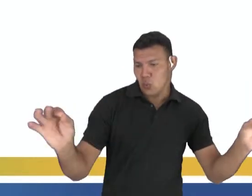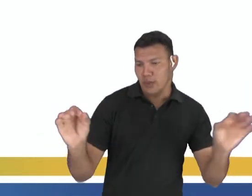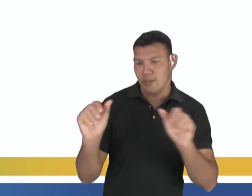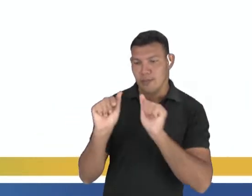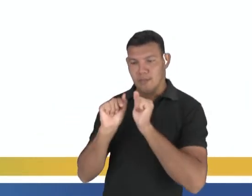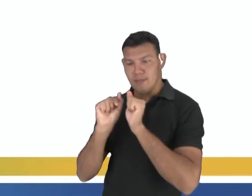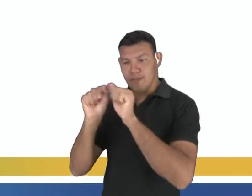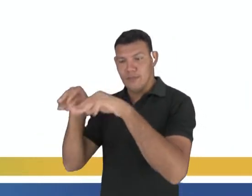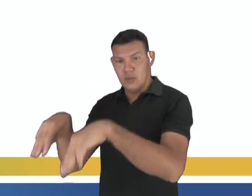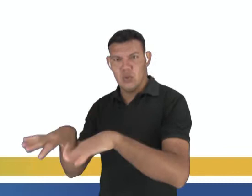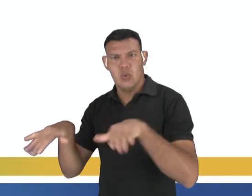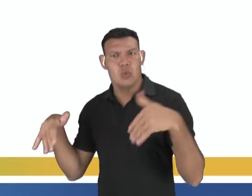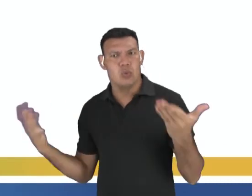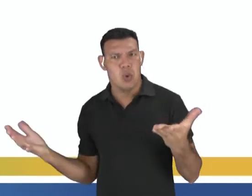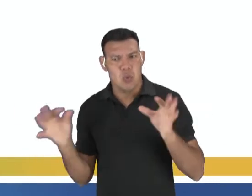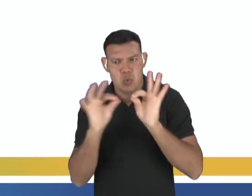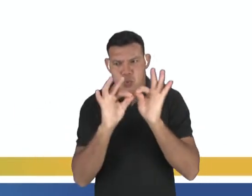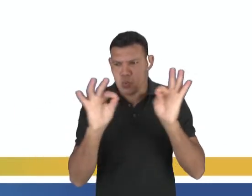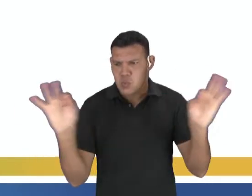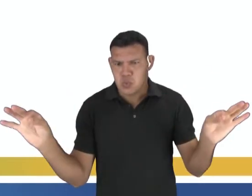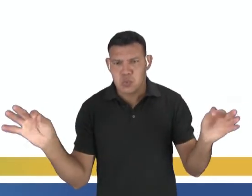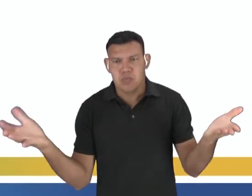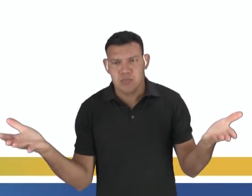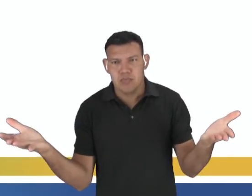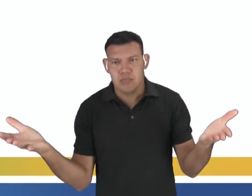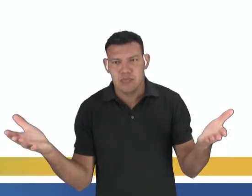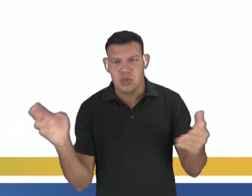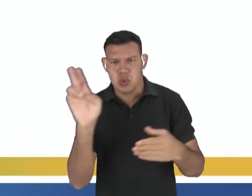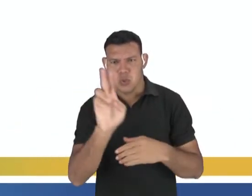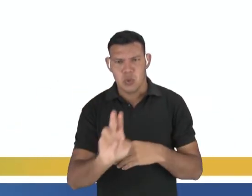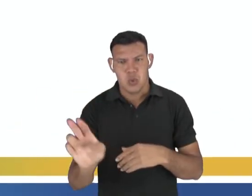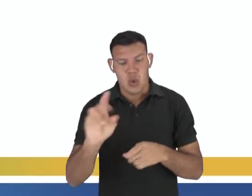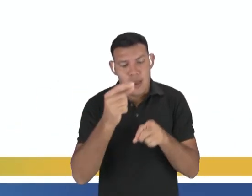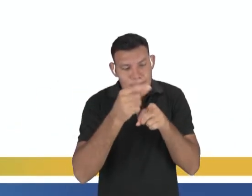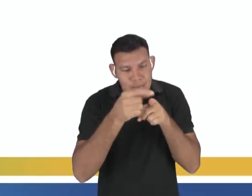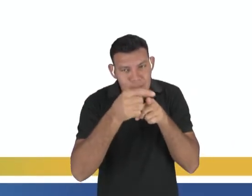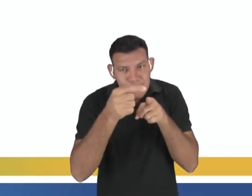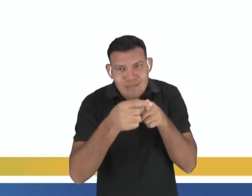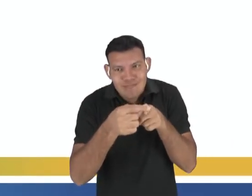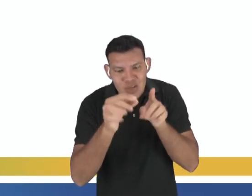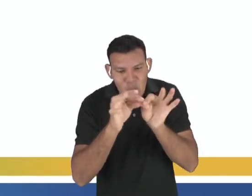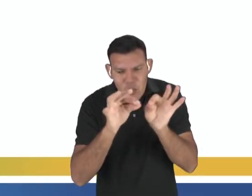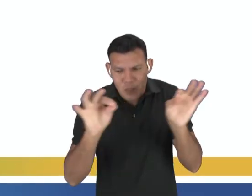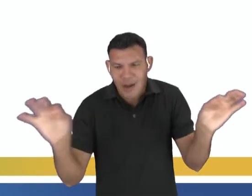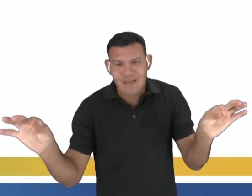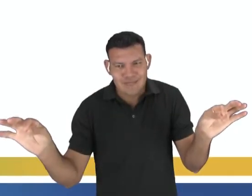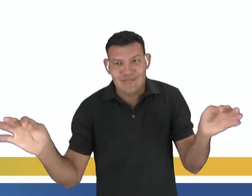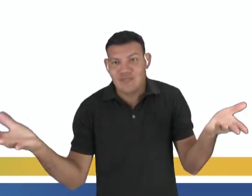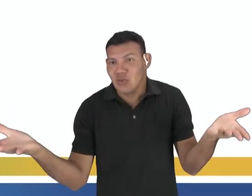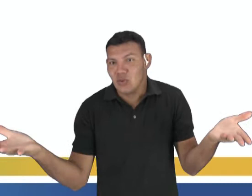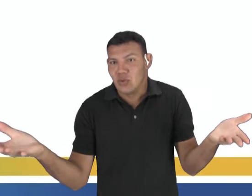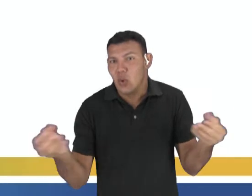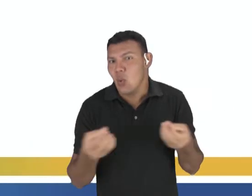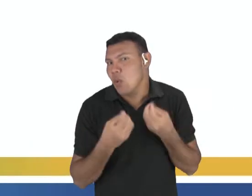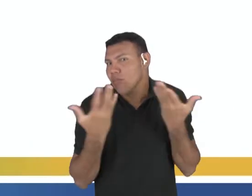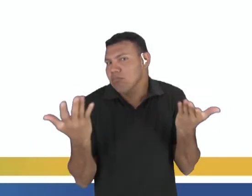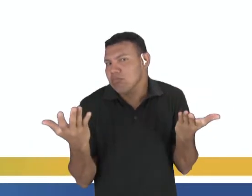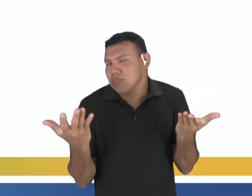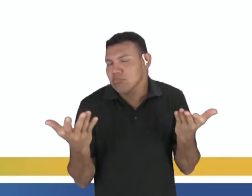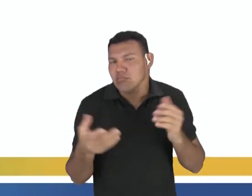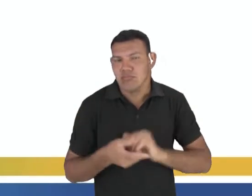E aí gente qual vai ser a unidade de medida para cumprimento mais adequada para eu